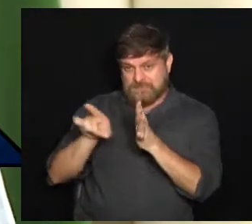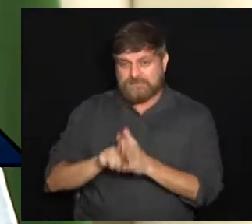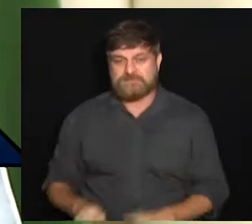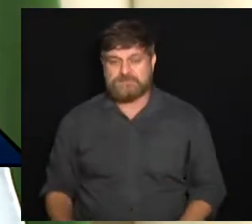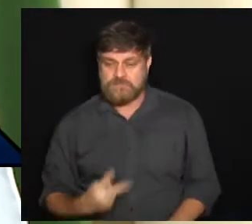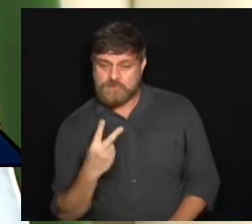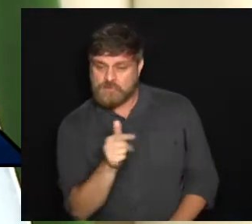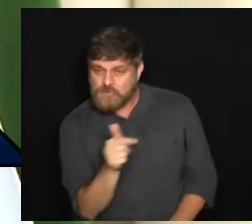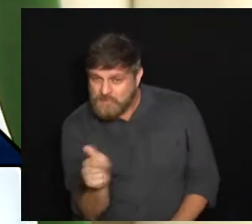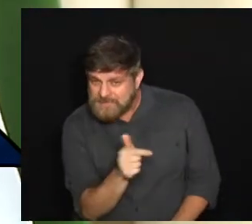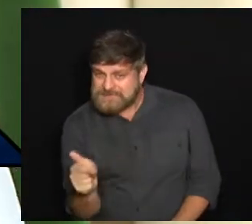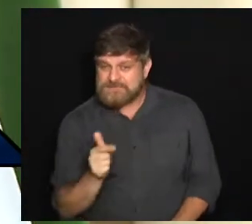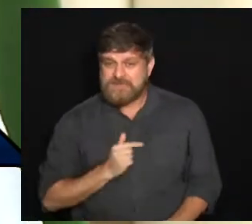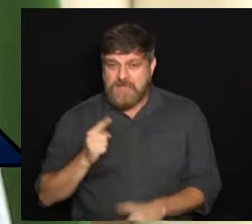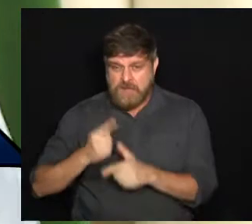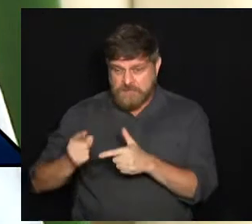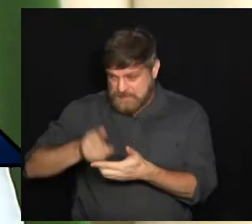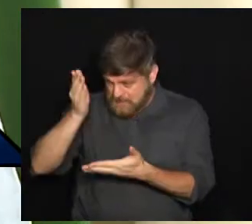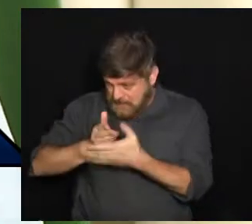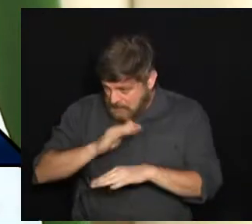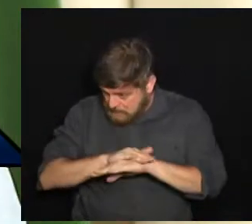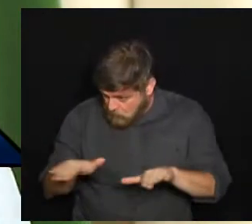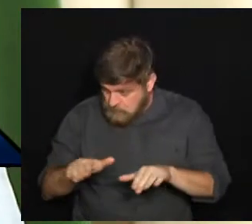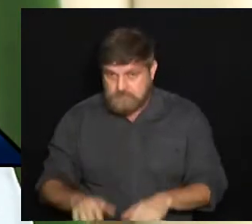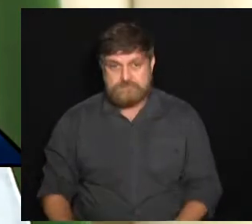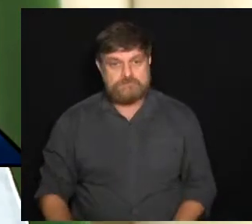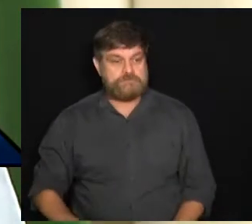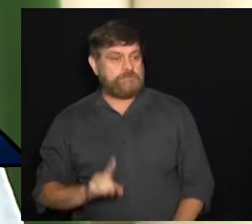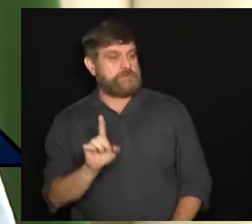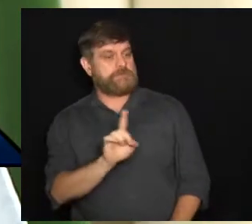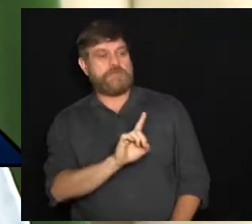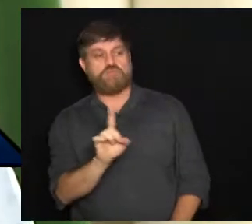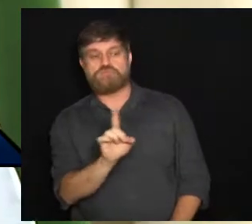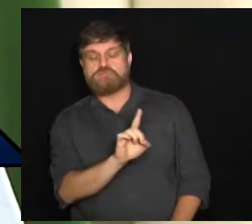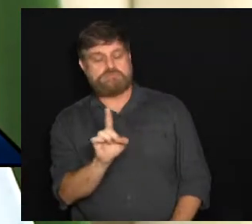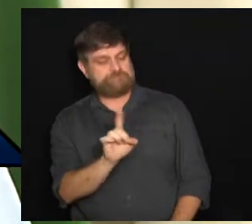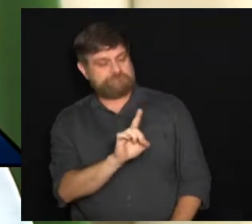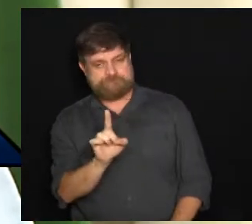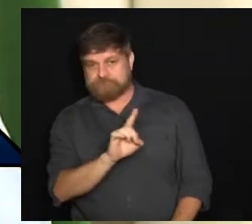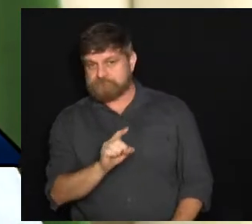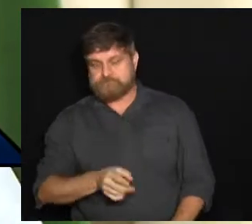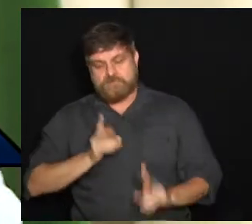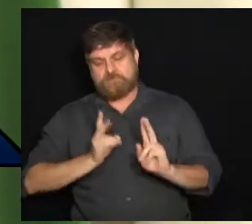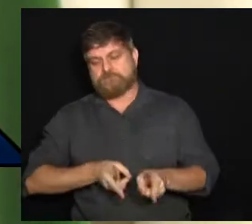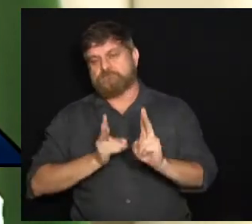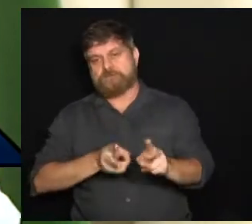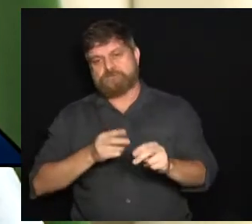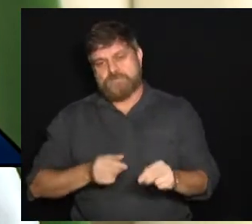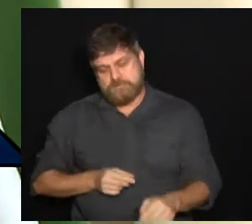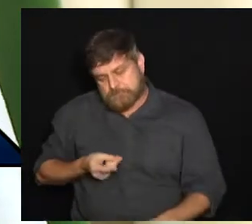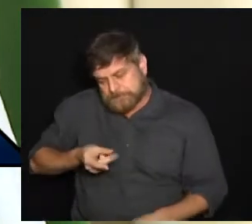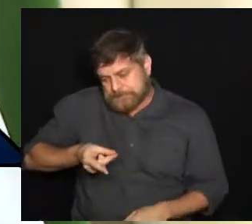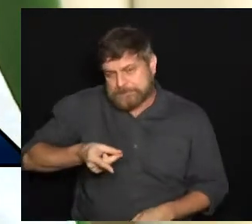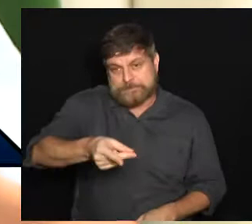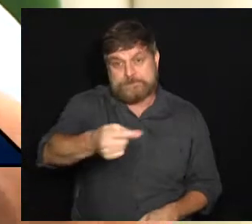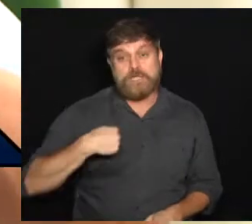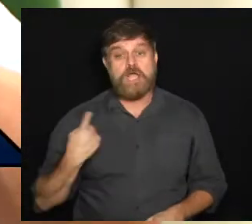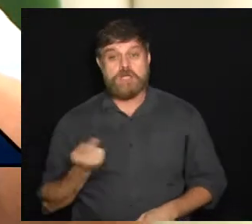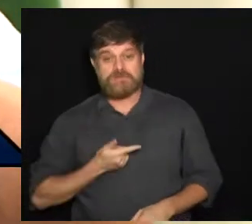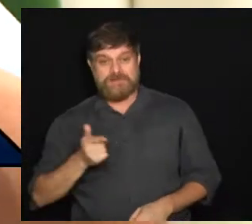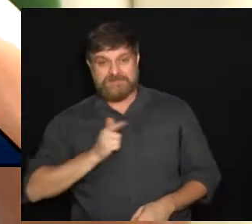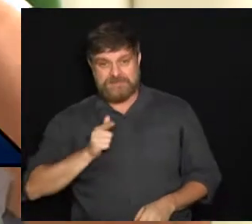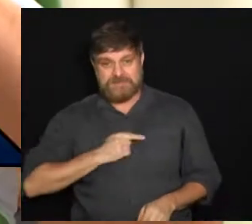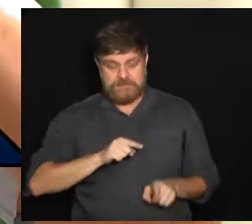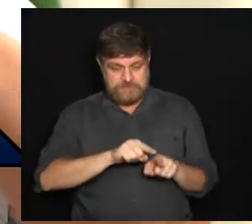2 semanas, essa situação será resolvida? Não. Em 2 semanas, essa situação não será resolvida. Nós vamos ter a